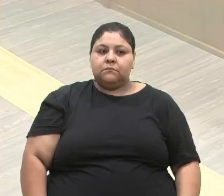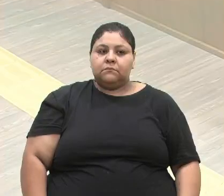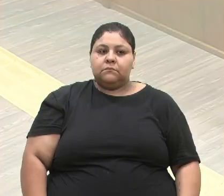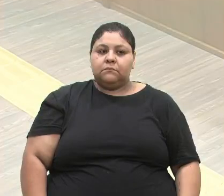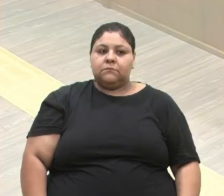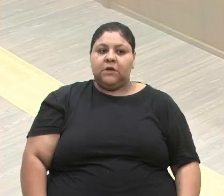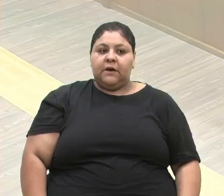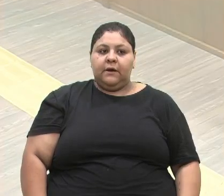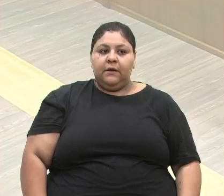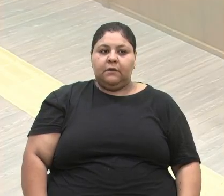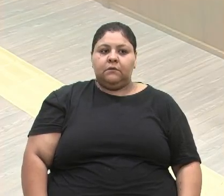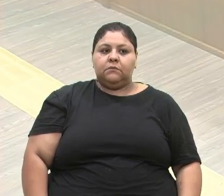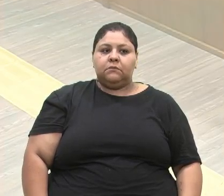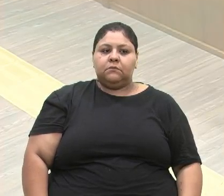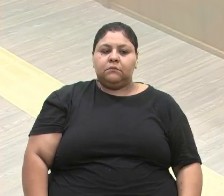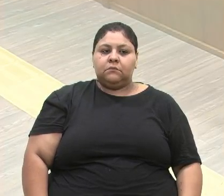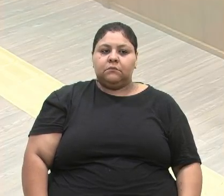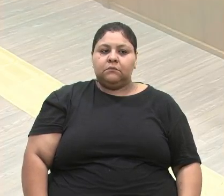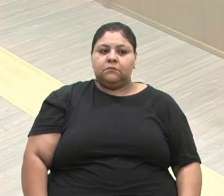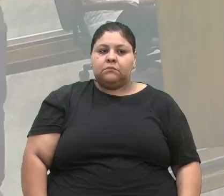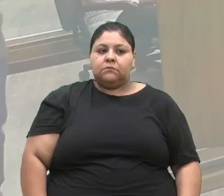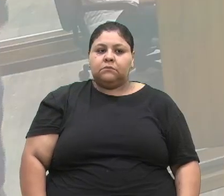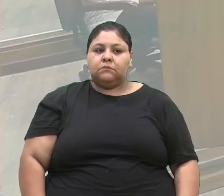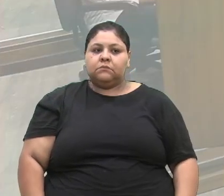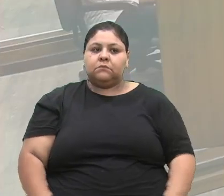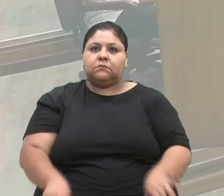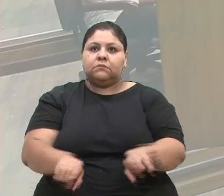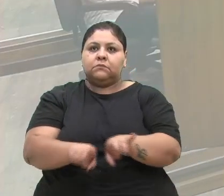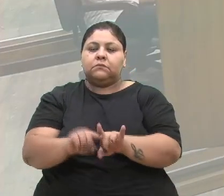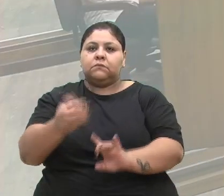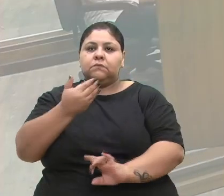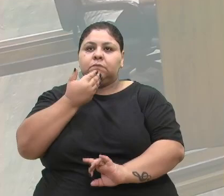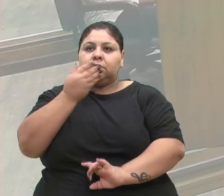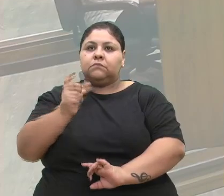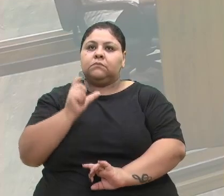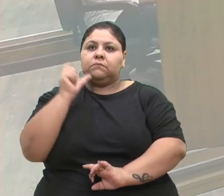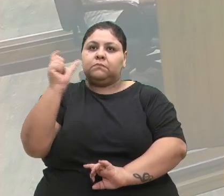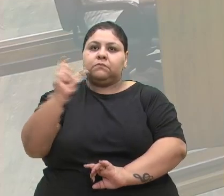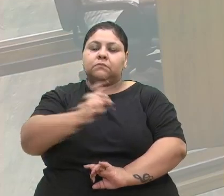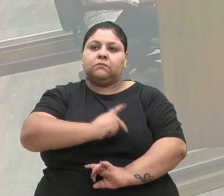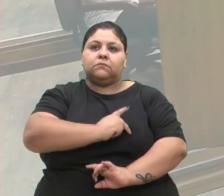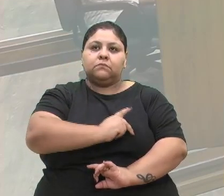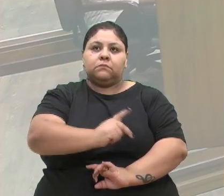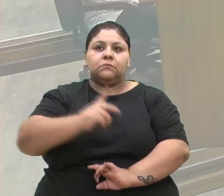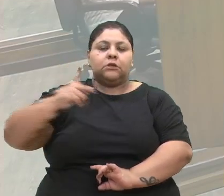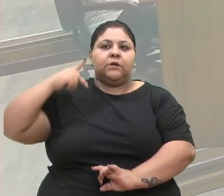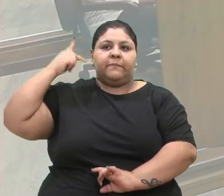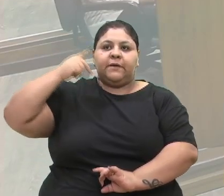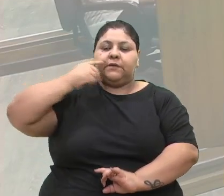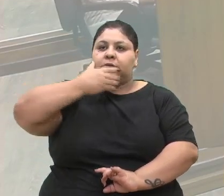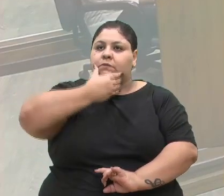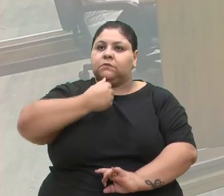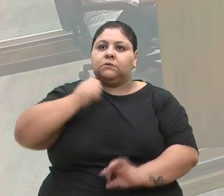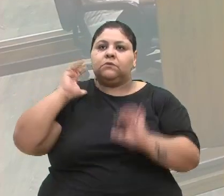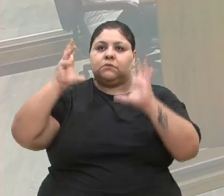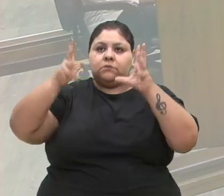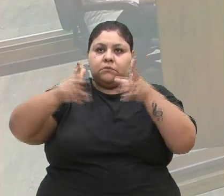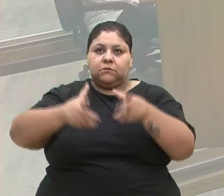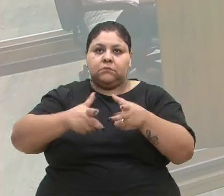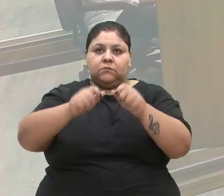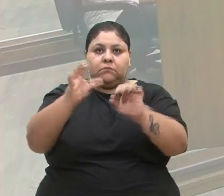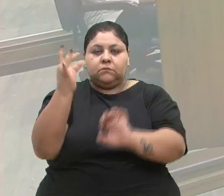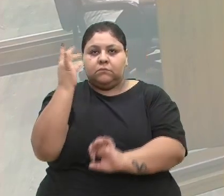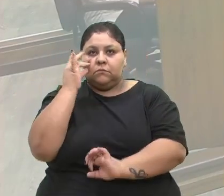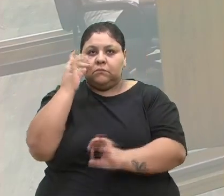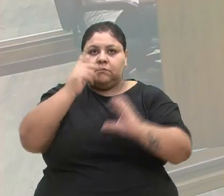Com a palavra, vereador Alexandre Bortoluz Bortola. Peço a palavra. Senhora presidente, senhoras e senhores vereadores, a todos que nos assistem aqui presencialmente